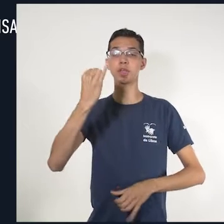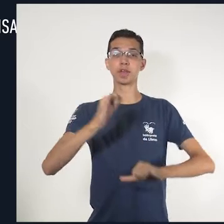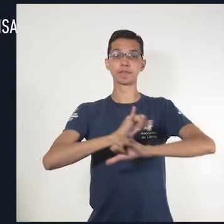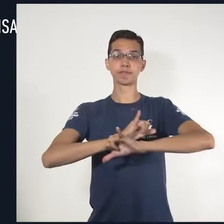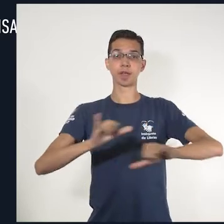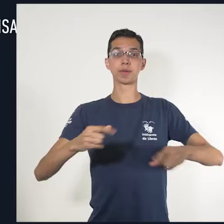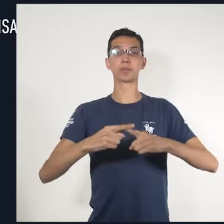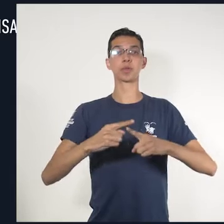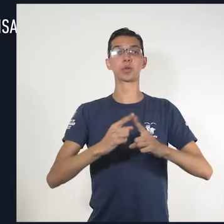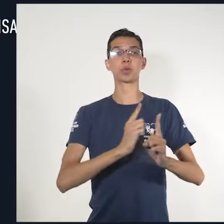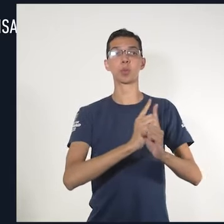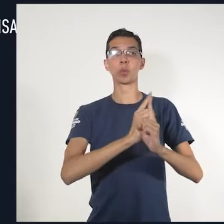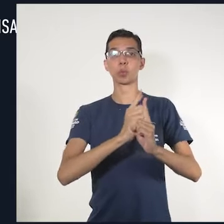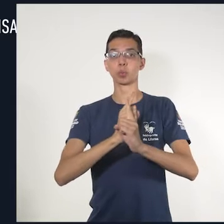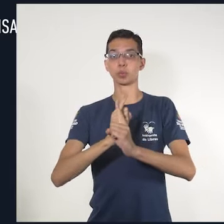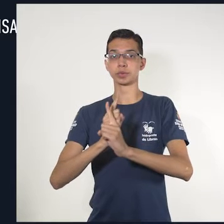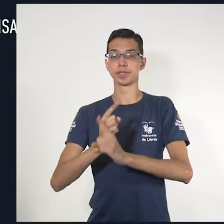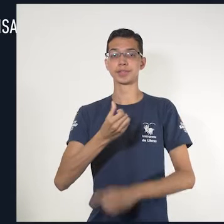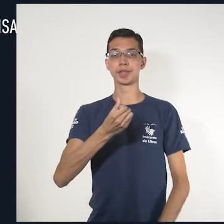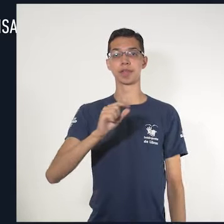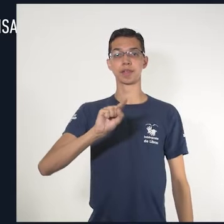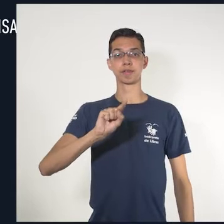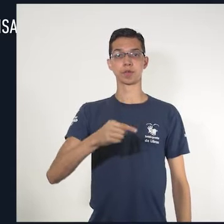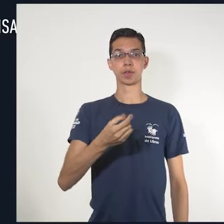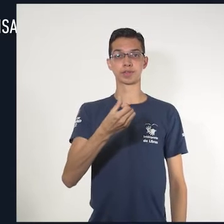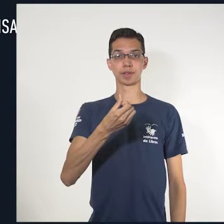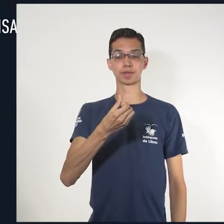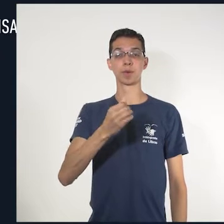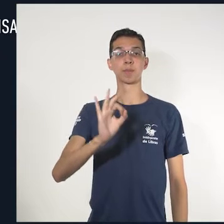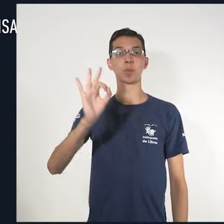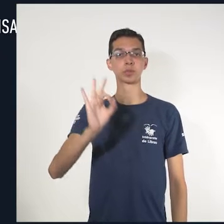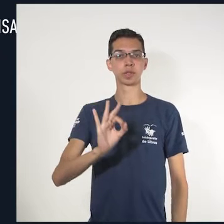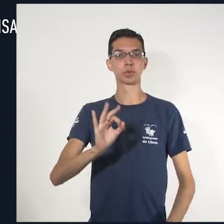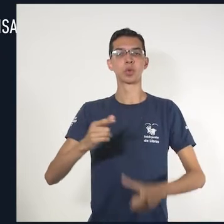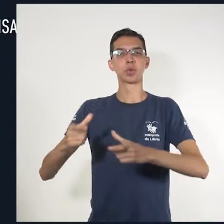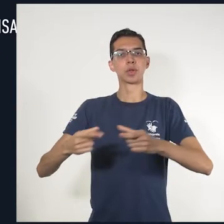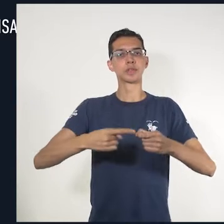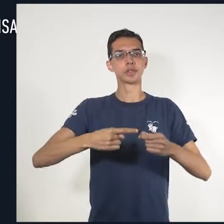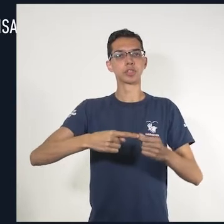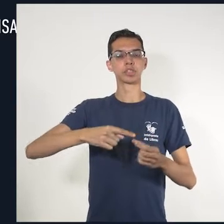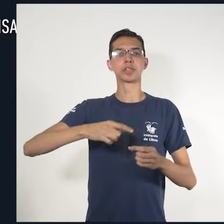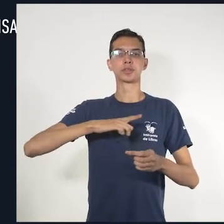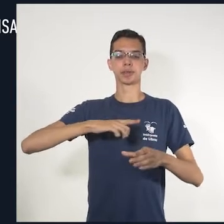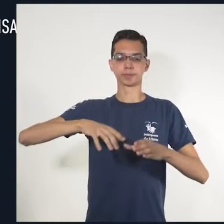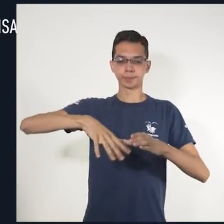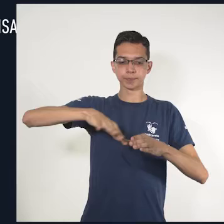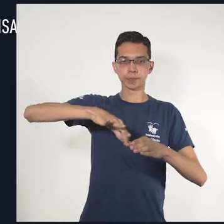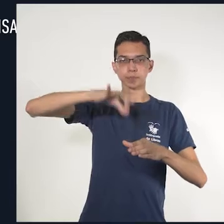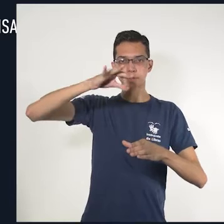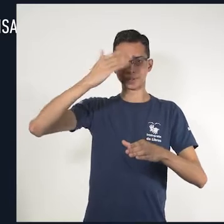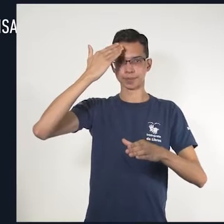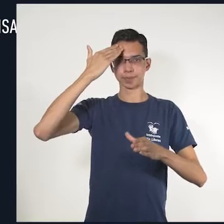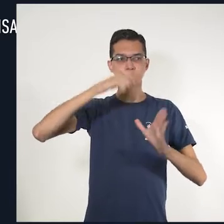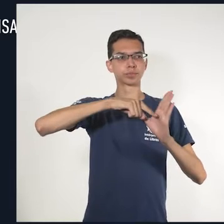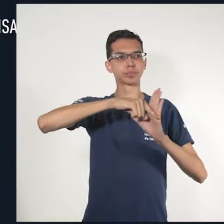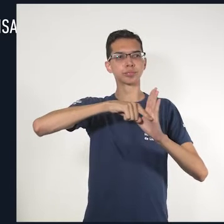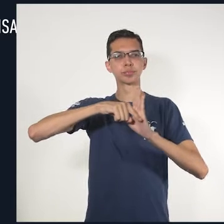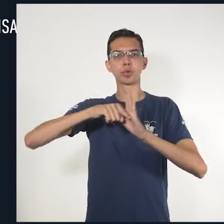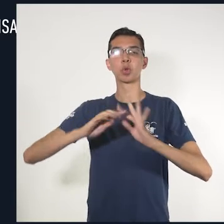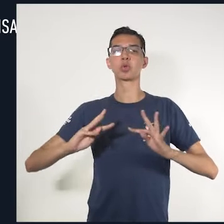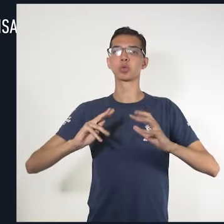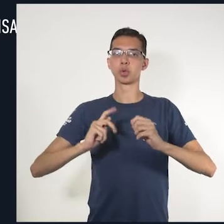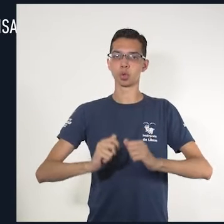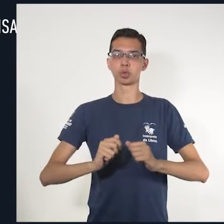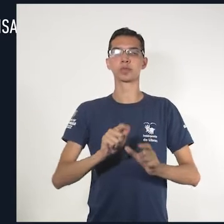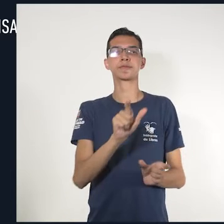nós encontramos 6,3% dos municípios sorteados, todos os indivíduos que estavam dentro das